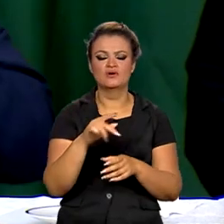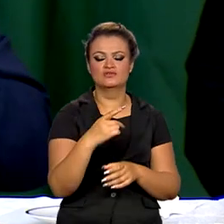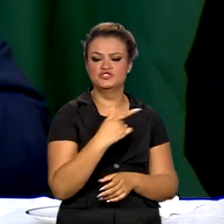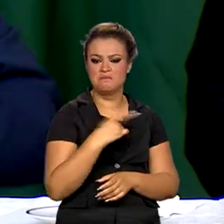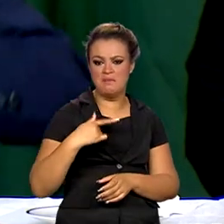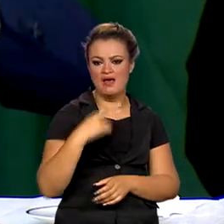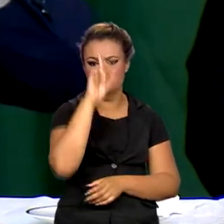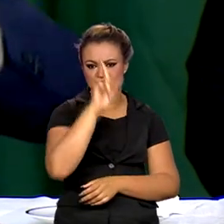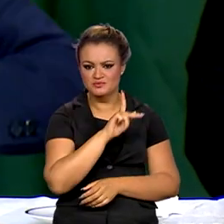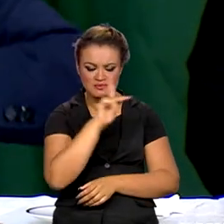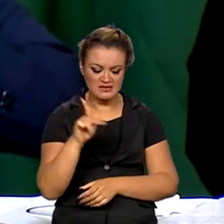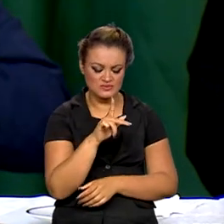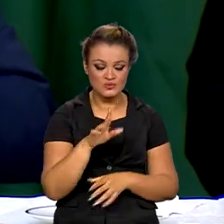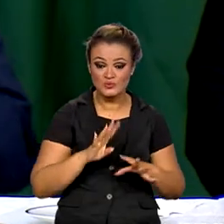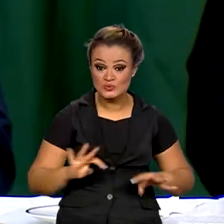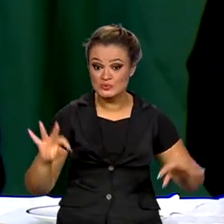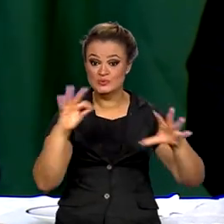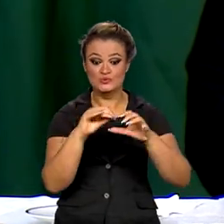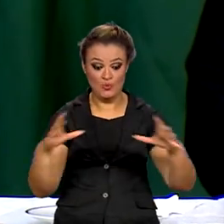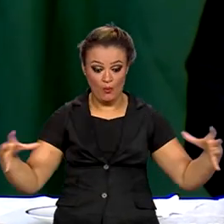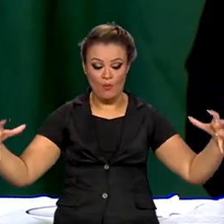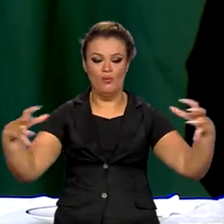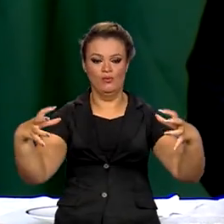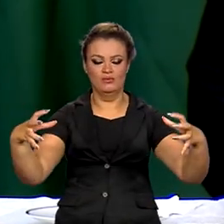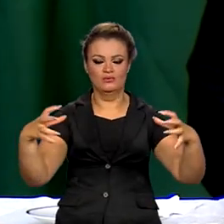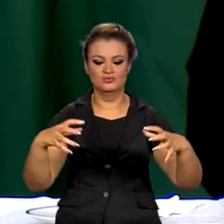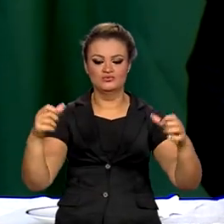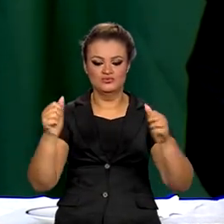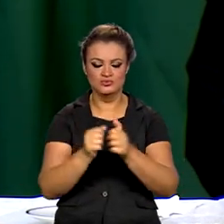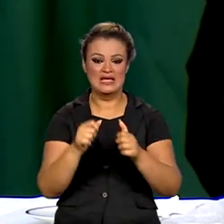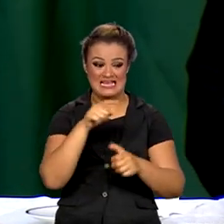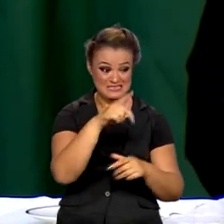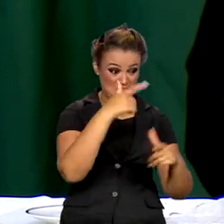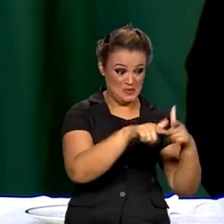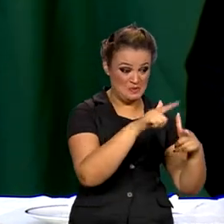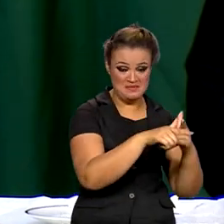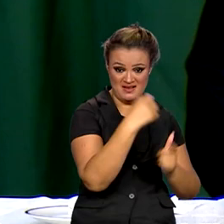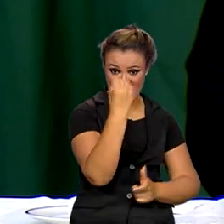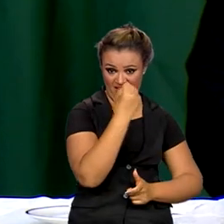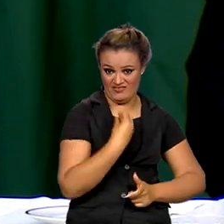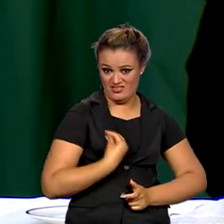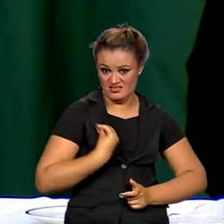pastores. Nós temos que transformar esse grave problema